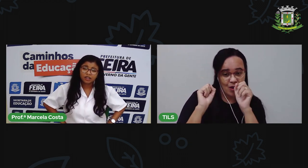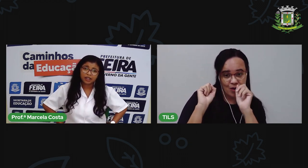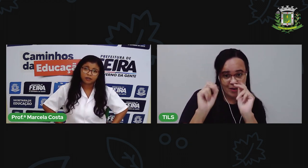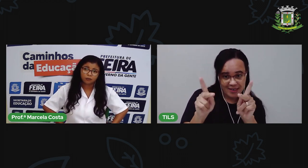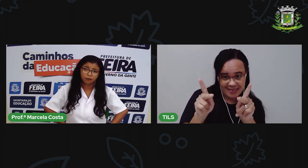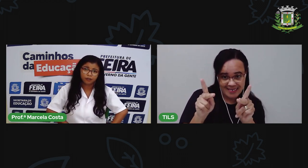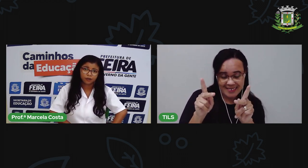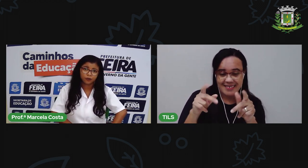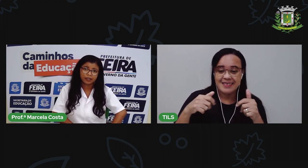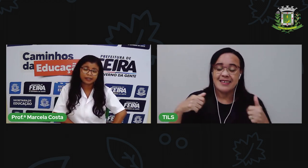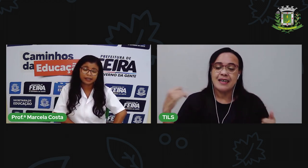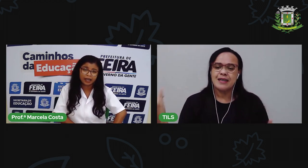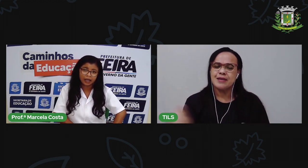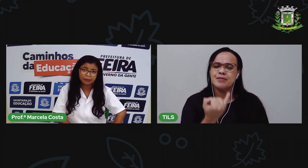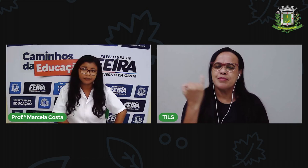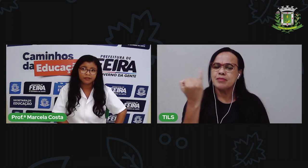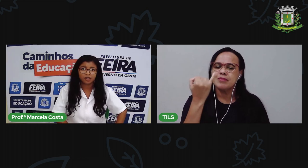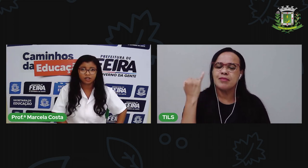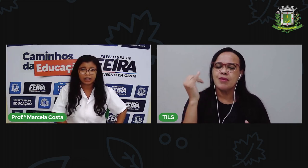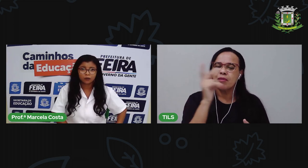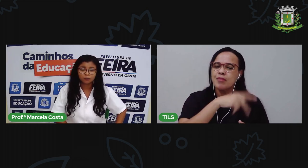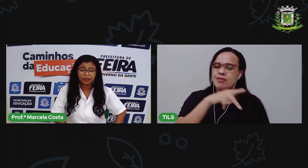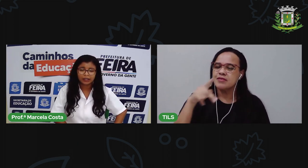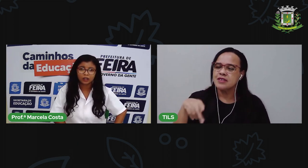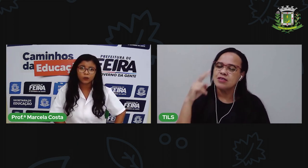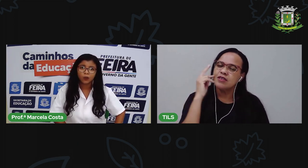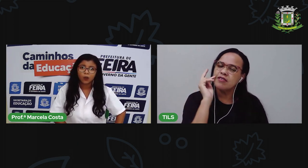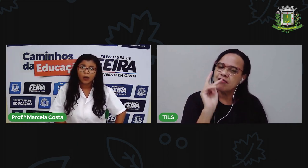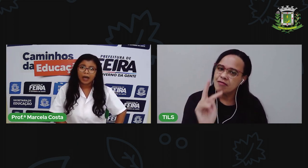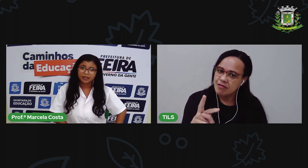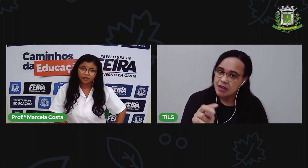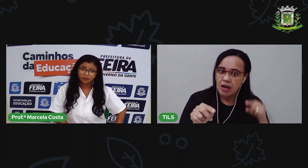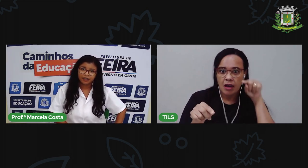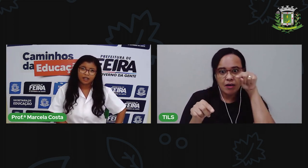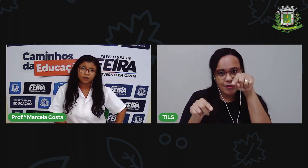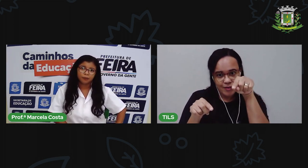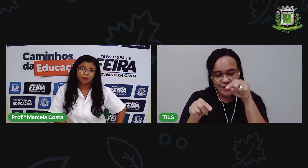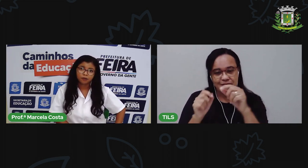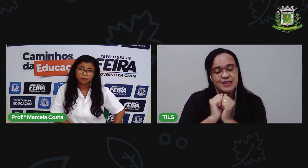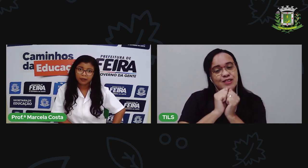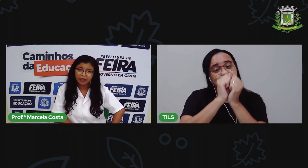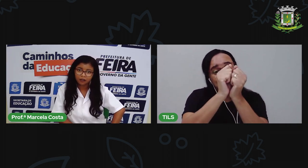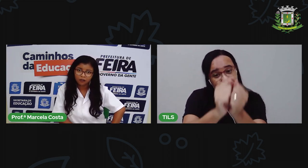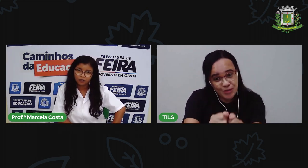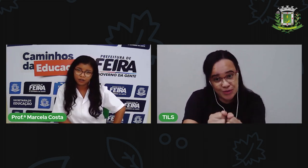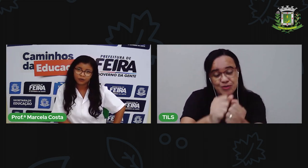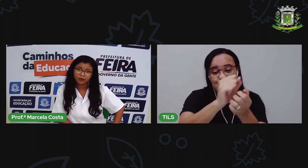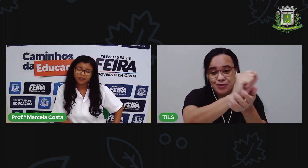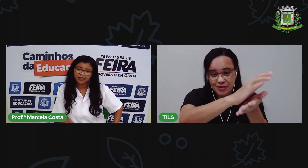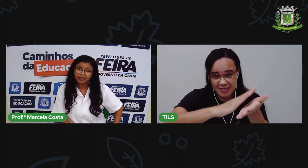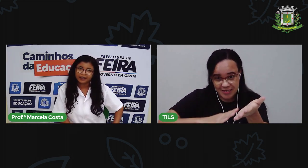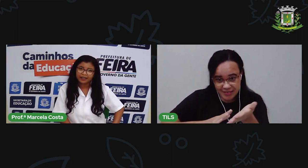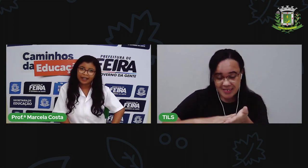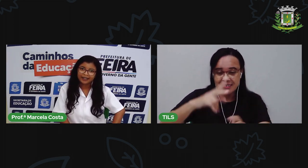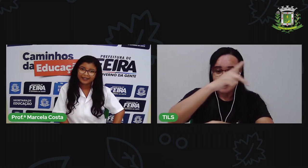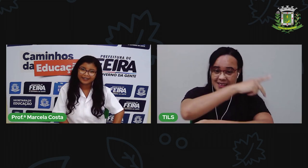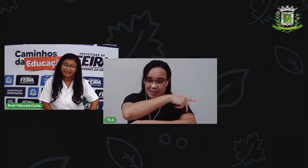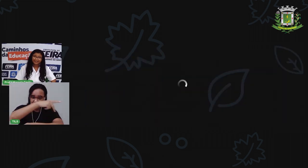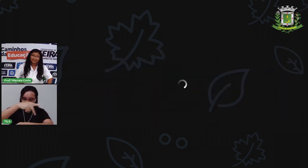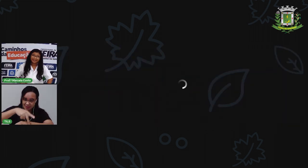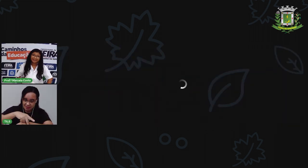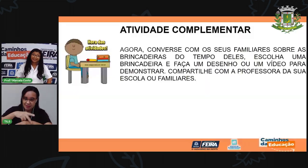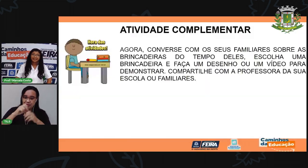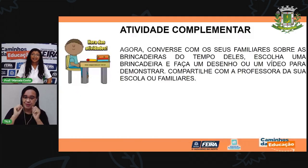é importante que a professora saiba que você está acompanhando as atividades do percurso pedagógico. Tá?